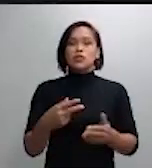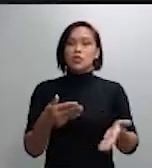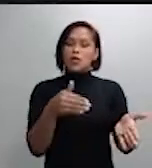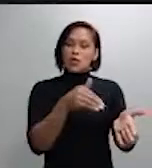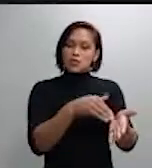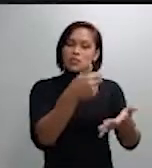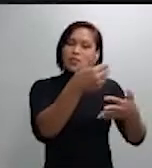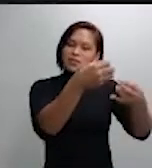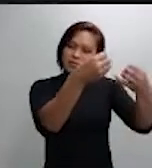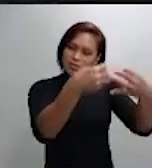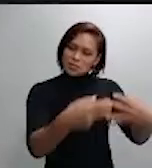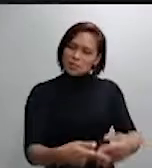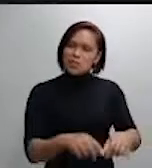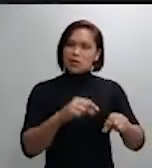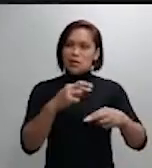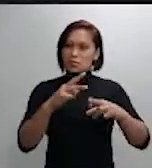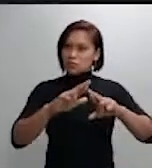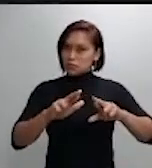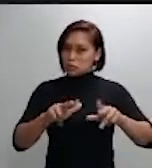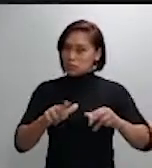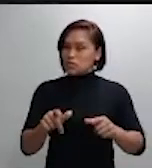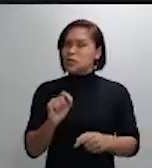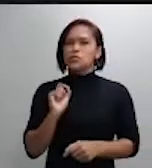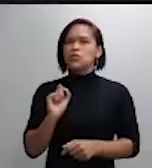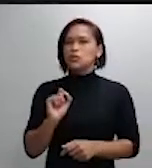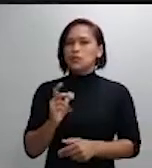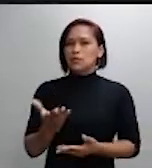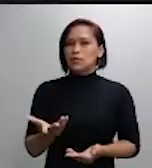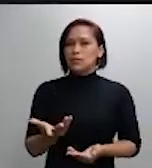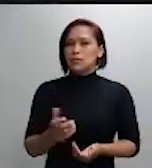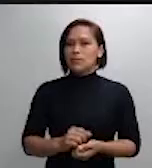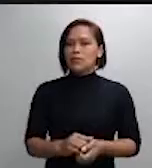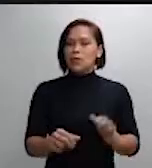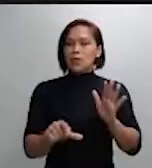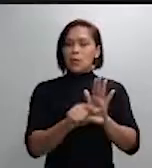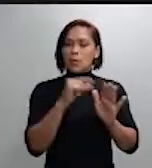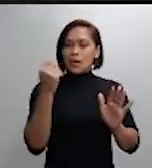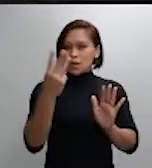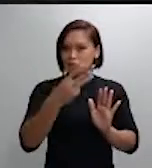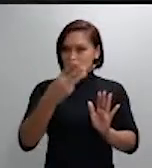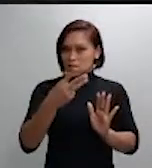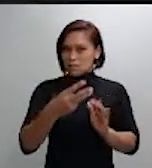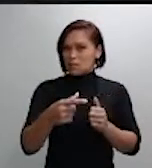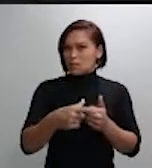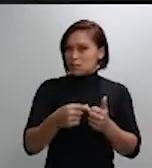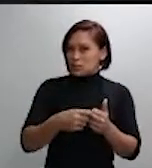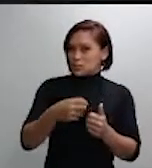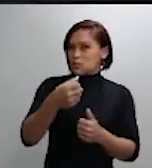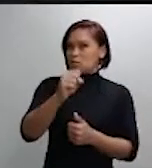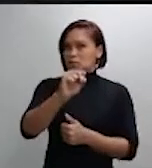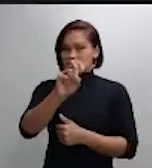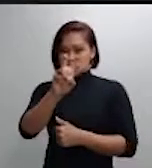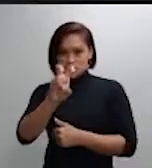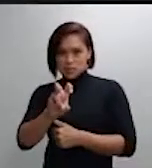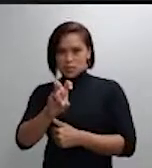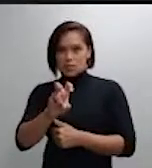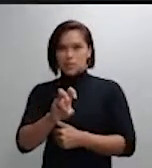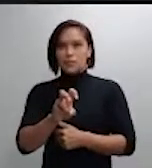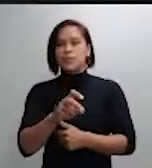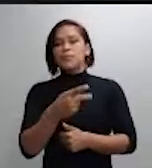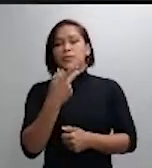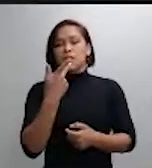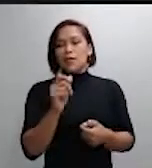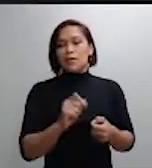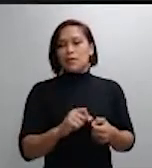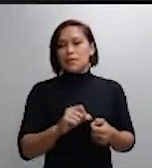disposição diferente. Qual é a disposição? O parágrafo 3º do artigo 85, que vem a fazer